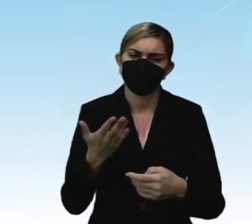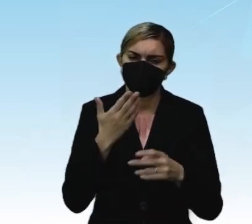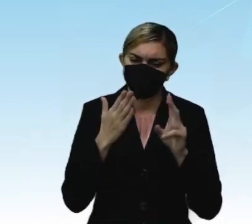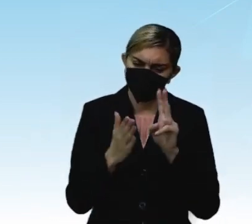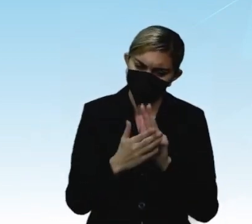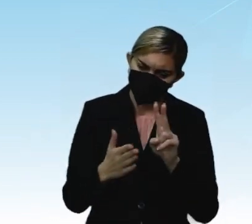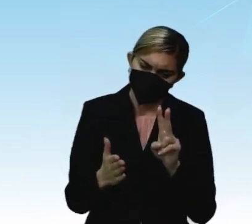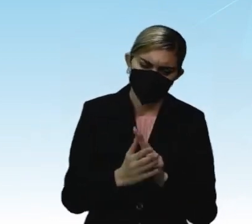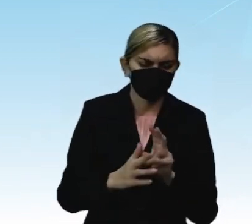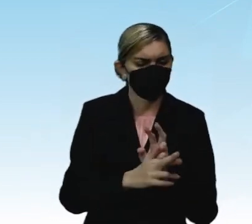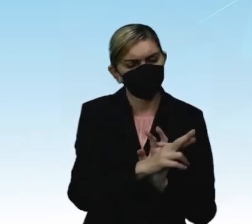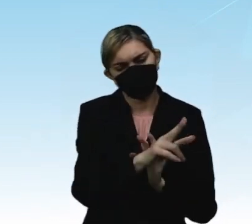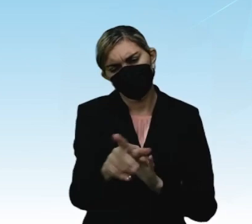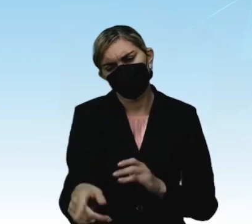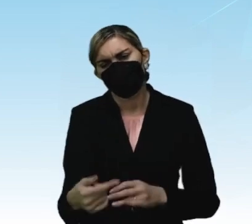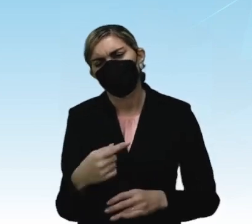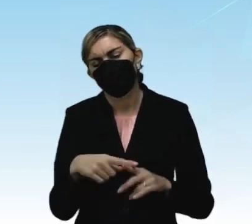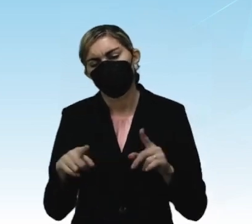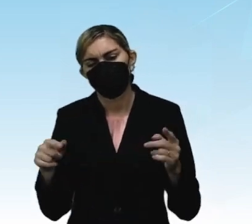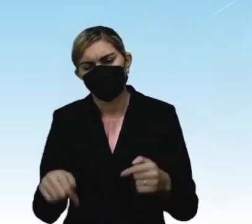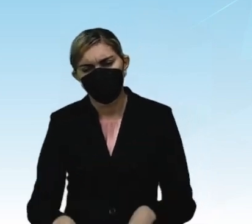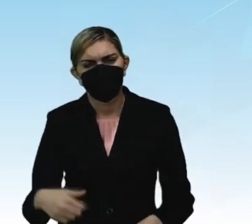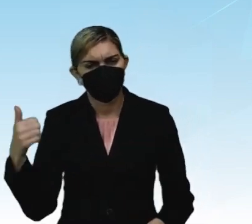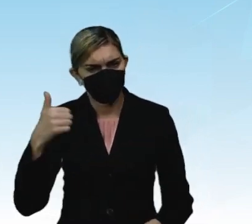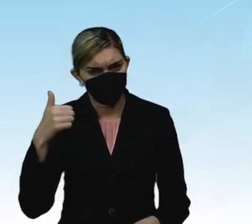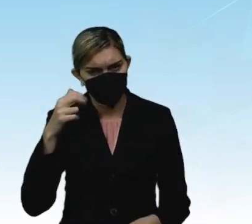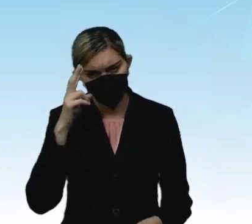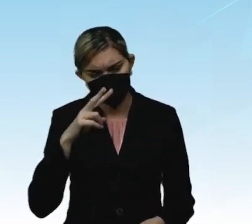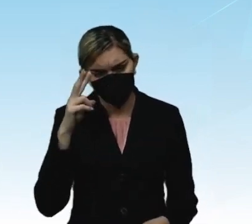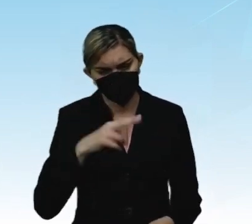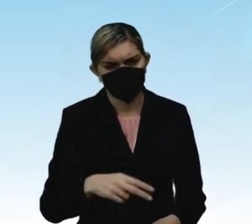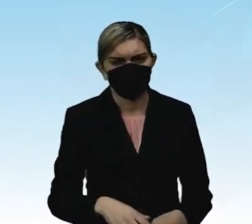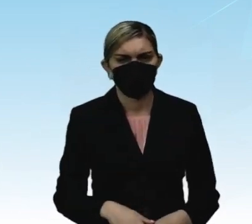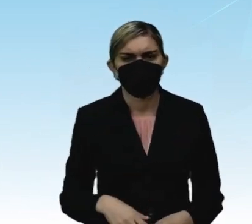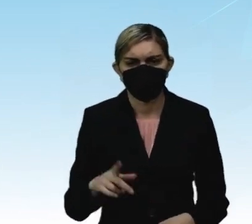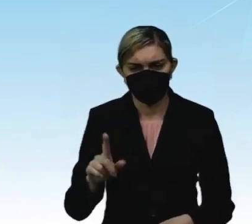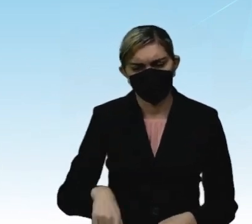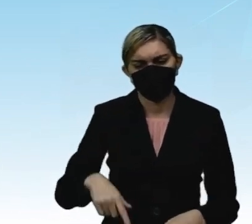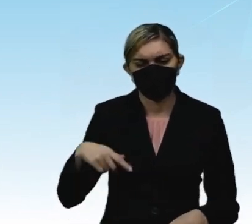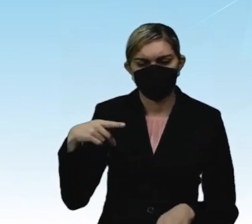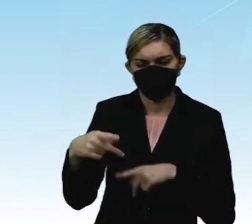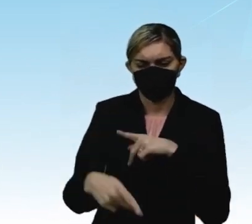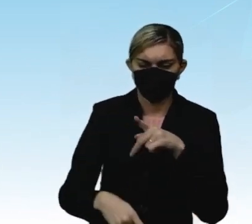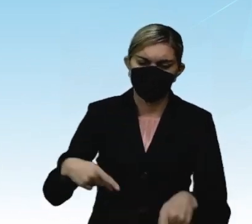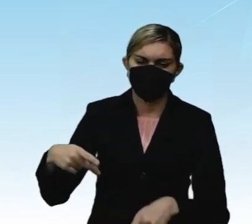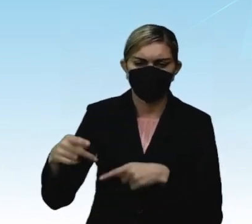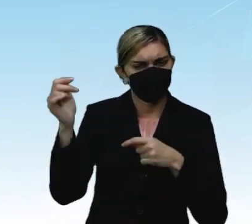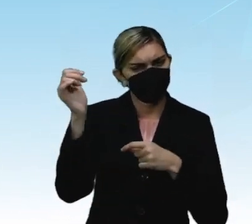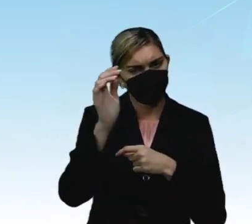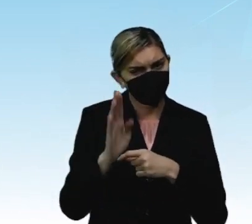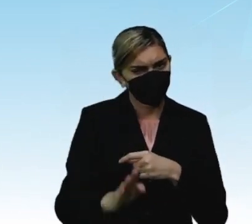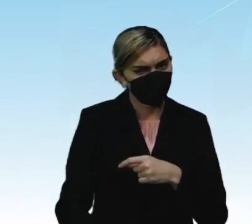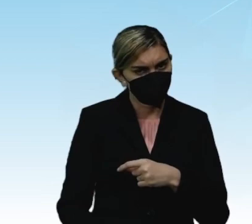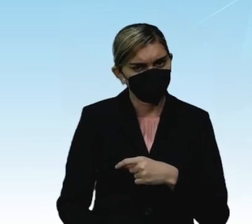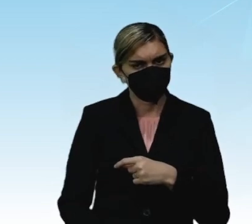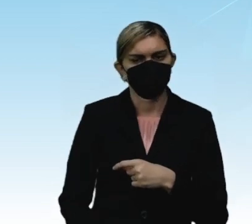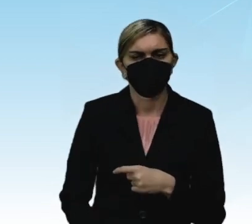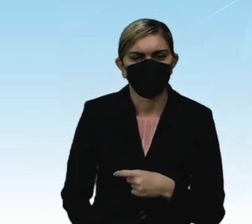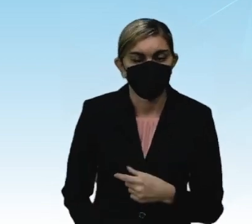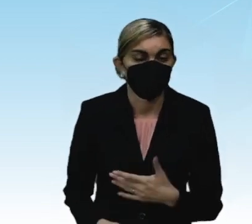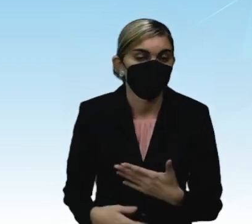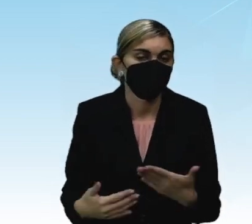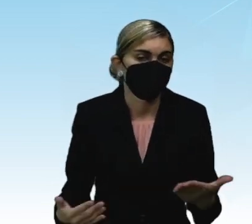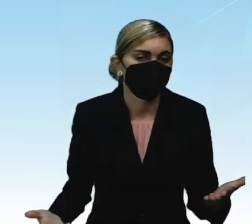indígenas aqui, que tem vários, né? Mas esses eram os... Primeiro, lembra? Eram os povos nativos do Brasil.